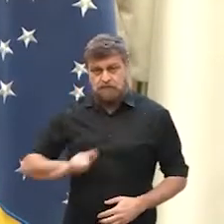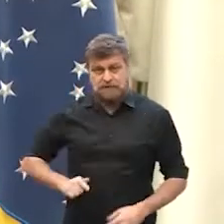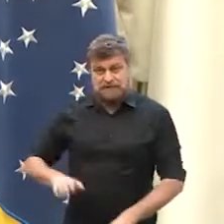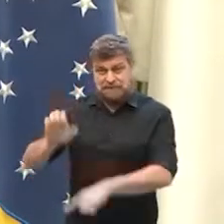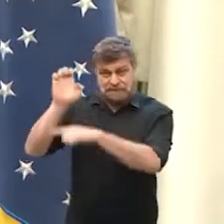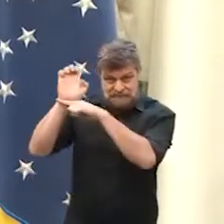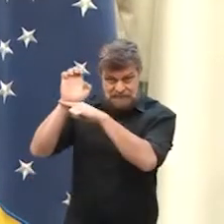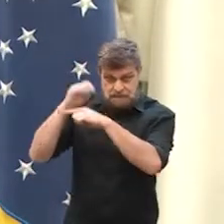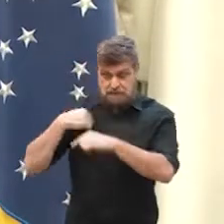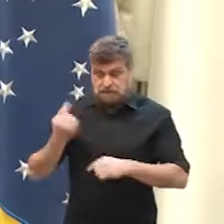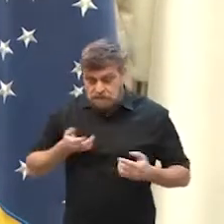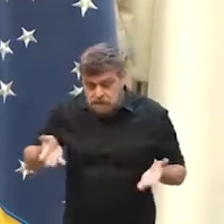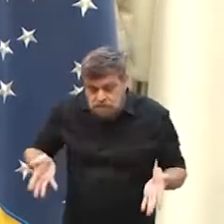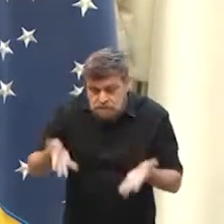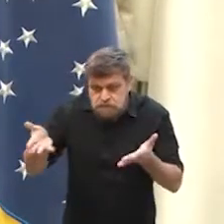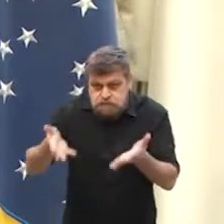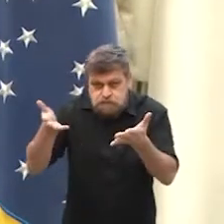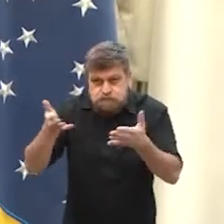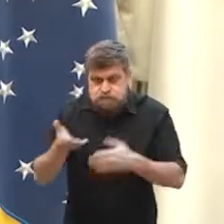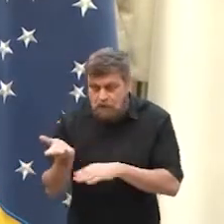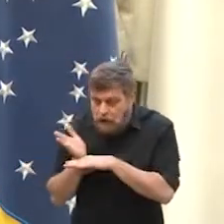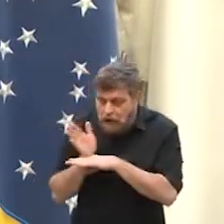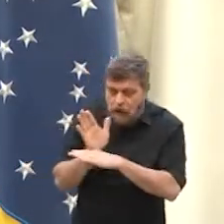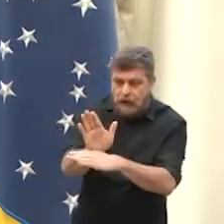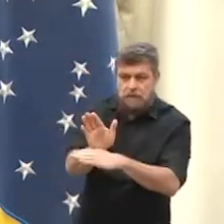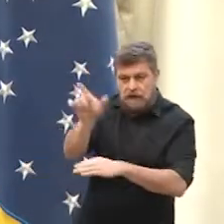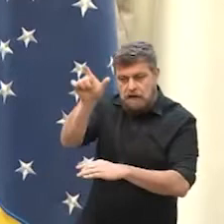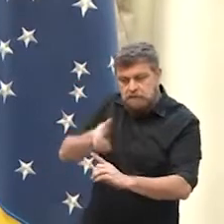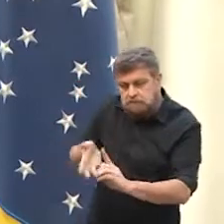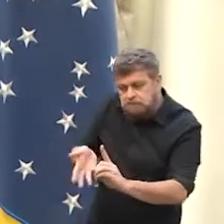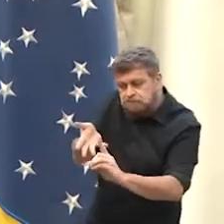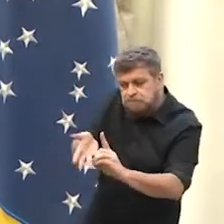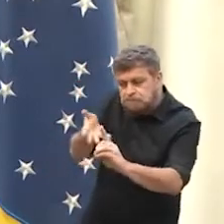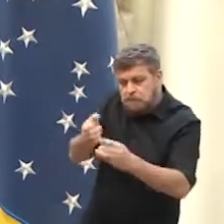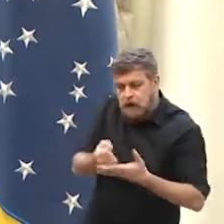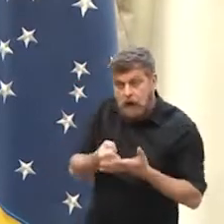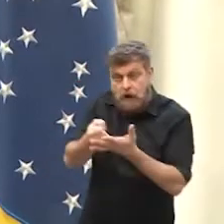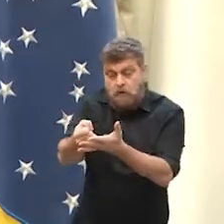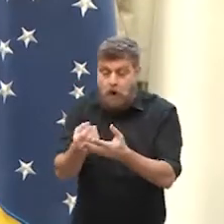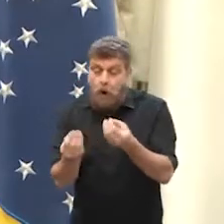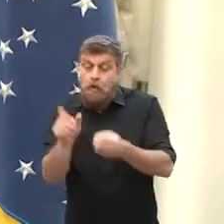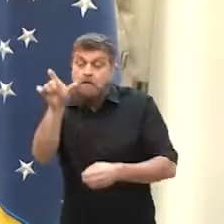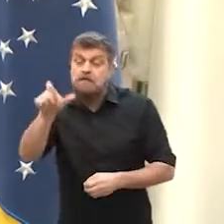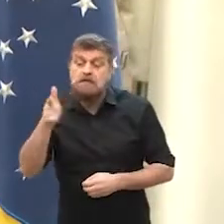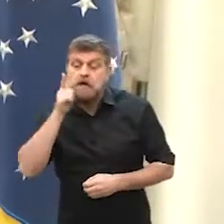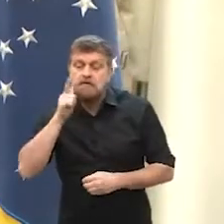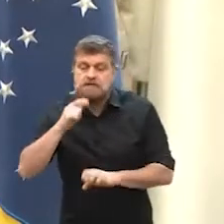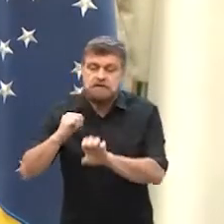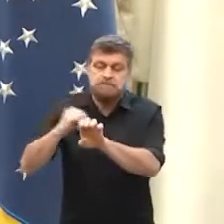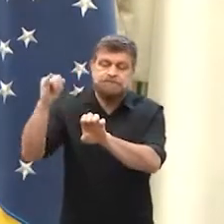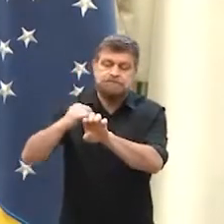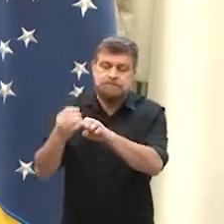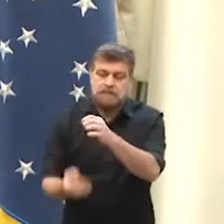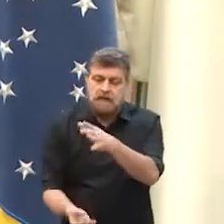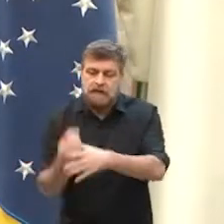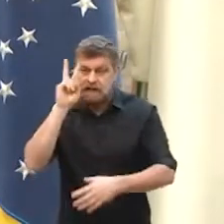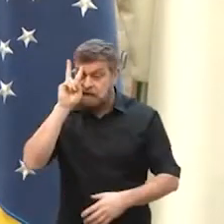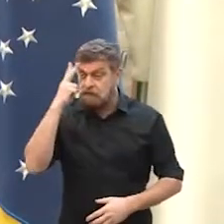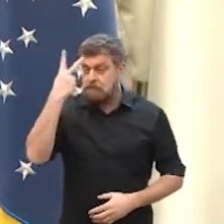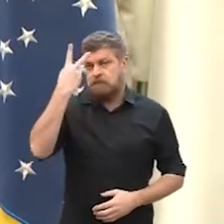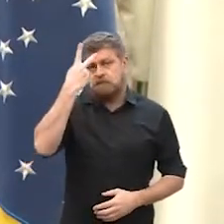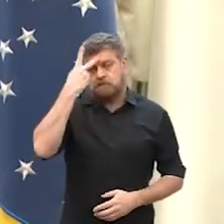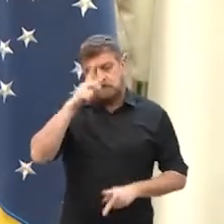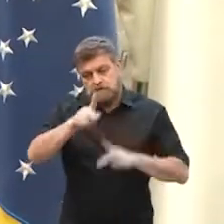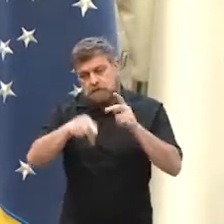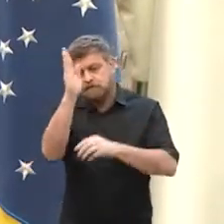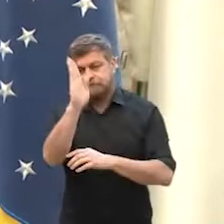facilitador, tem que ser uma mão amiga que pega na mão do cidadão e ajuda. O que eu preciso fazer para você empreender? E mudar essa cultura do brasileiro,